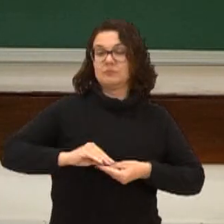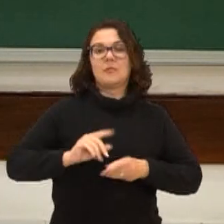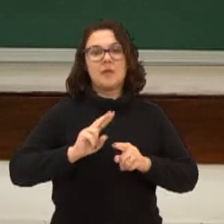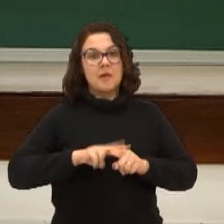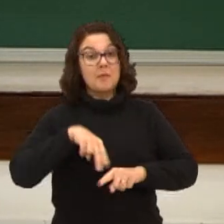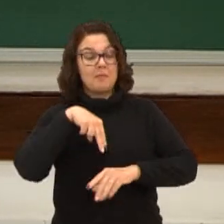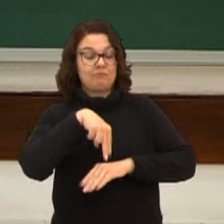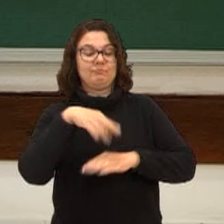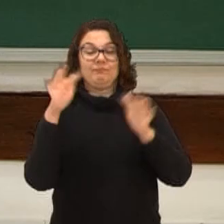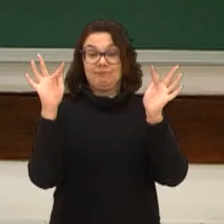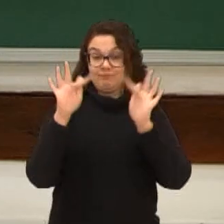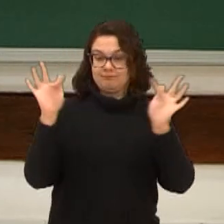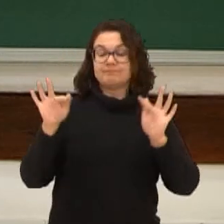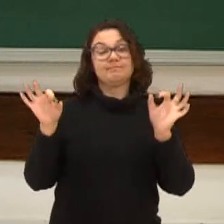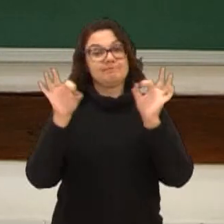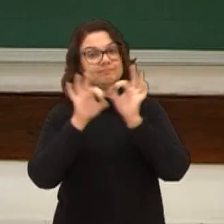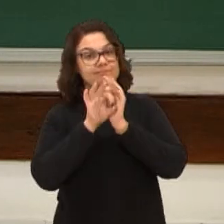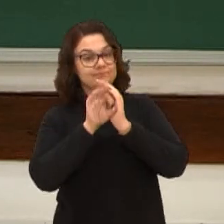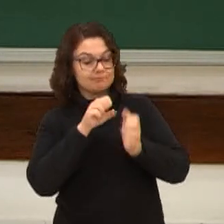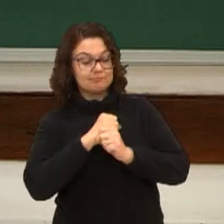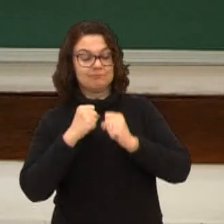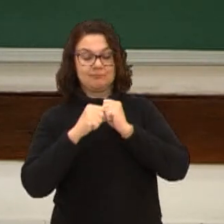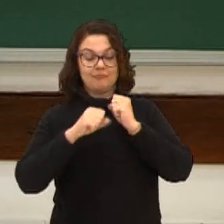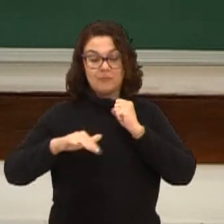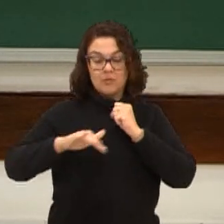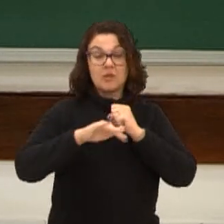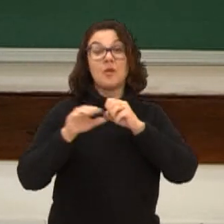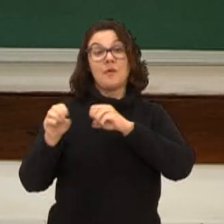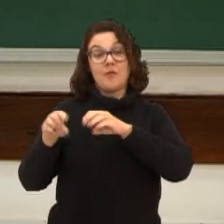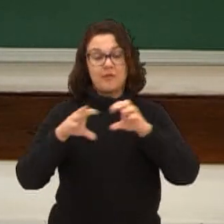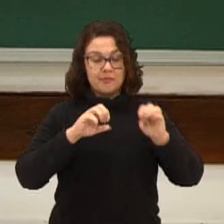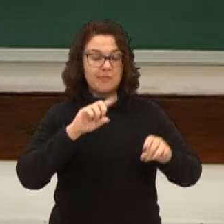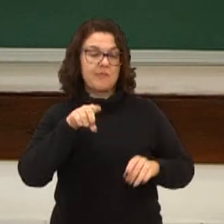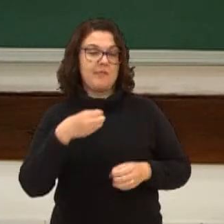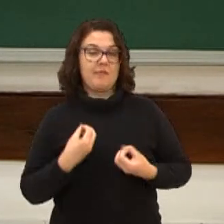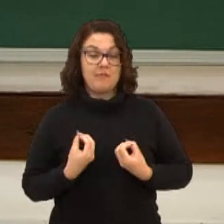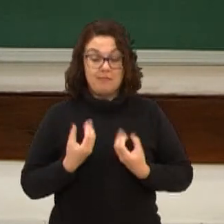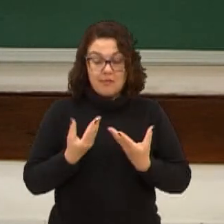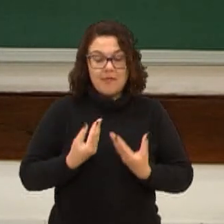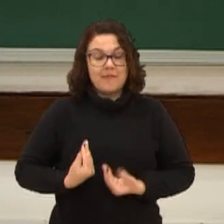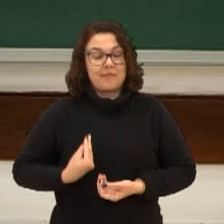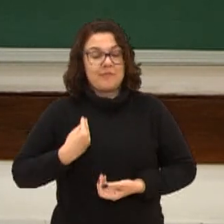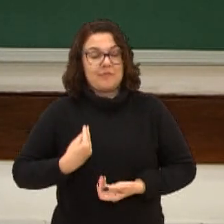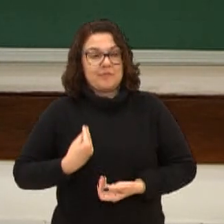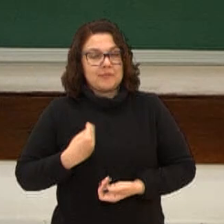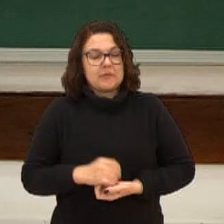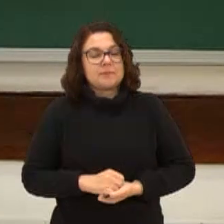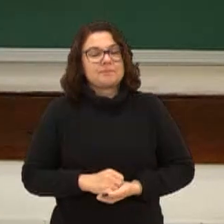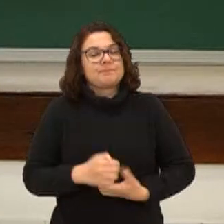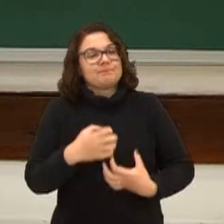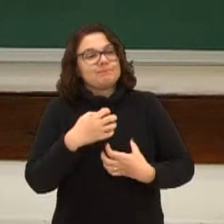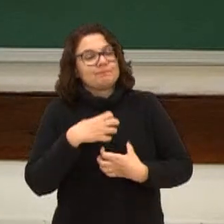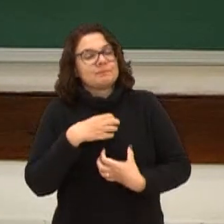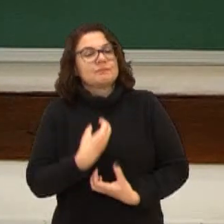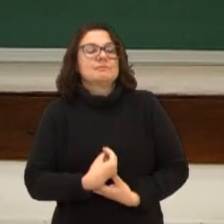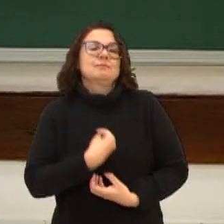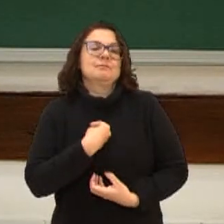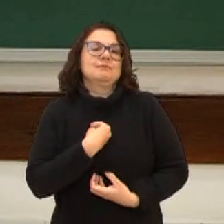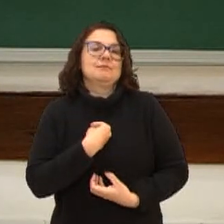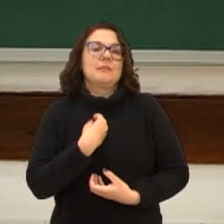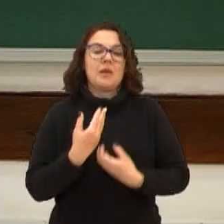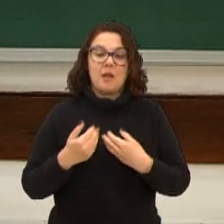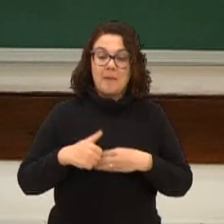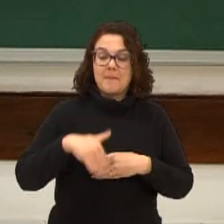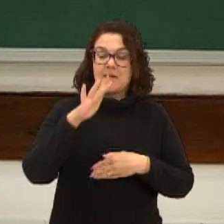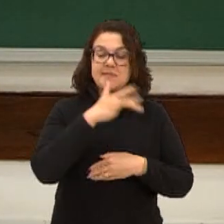mais realizada. Tá? A educação ela traz uma vida um estilo de vida, uma